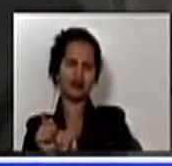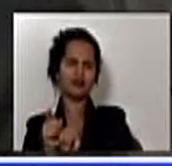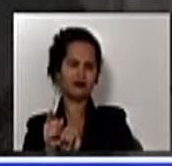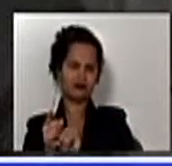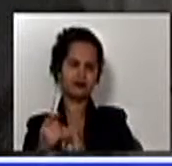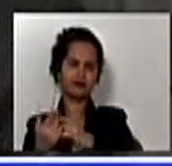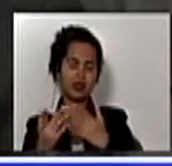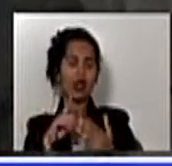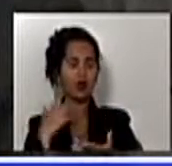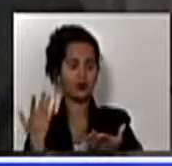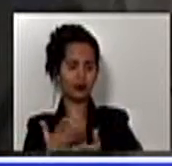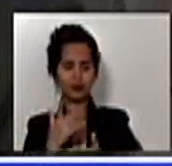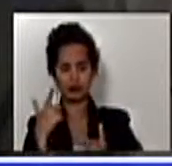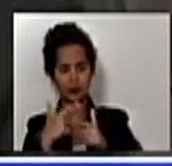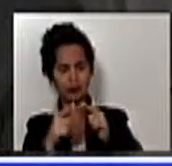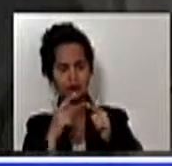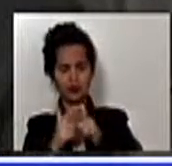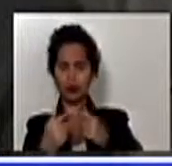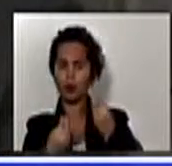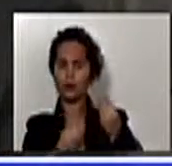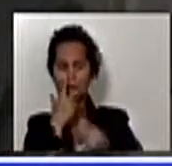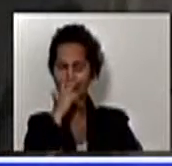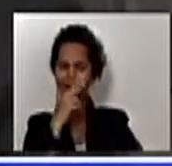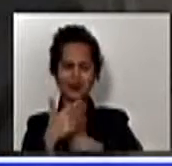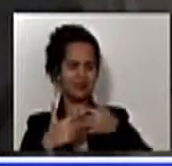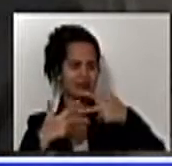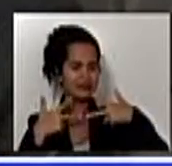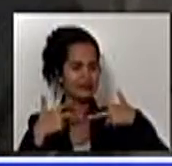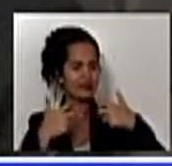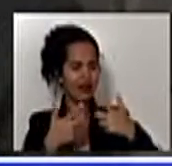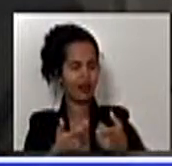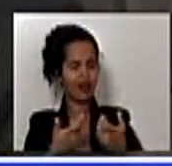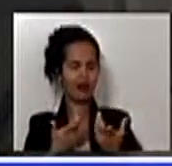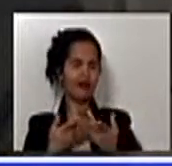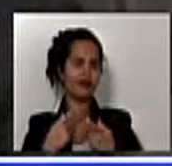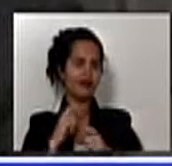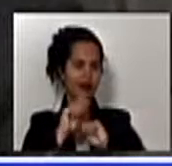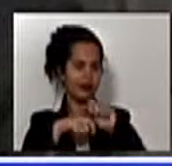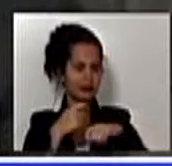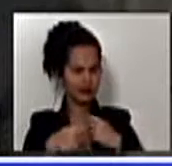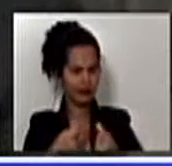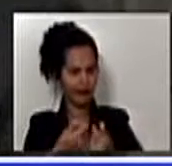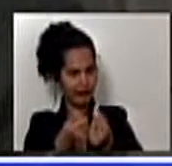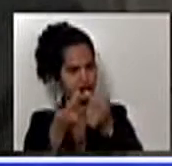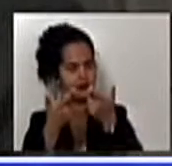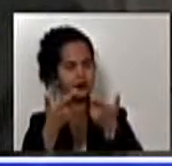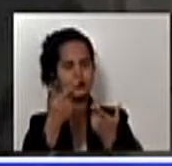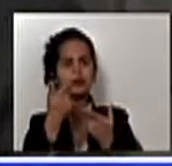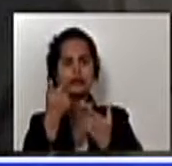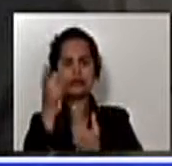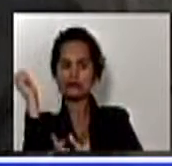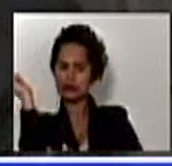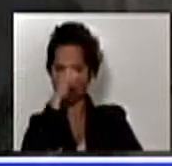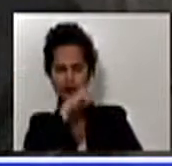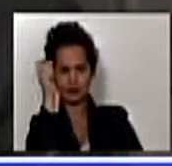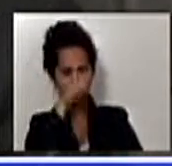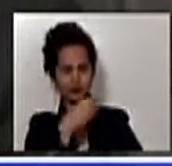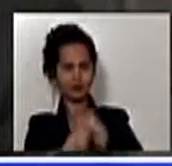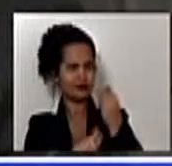guerra, as dificuldades são imensas, são